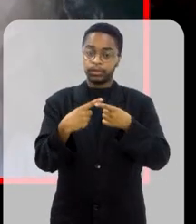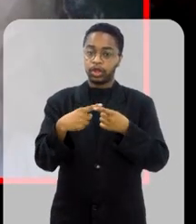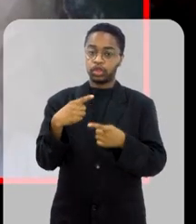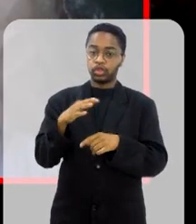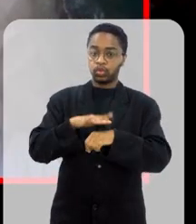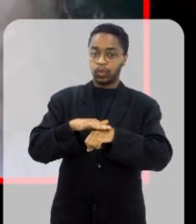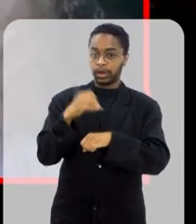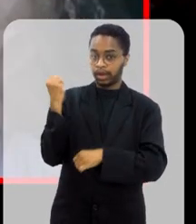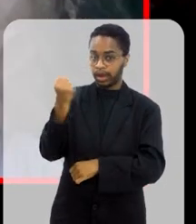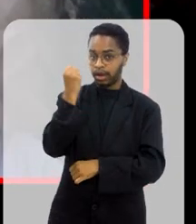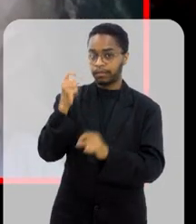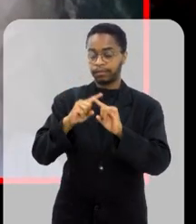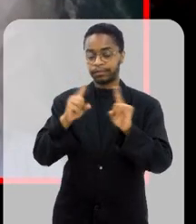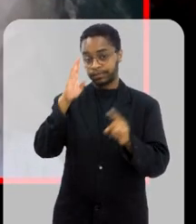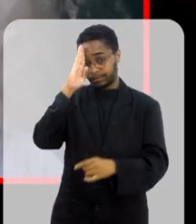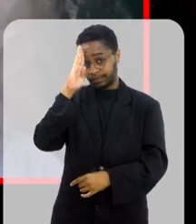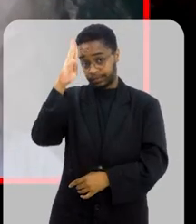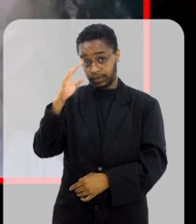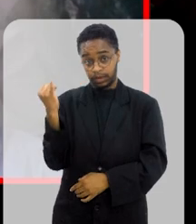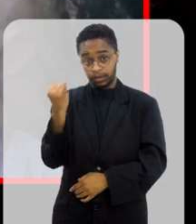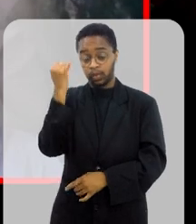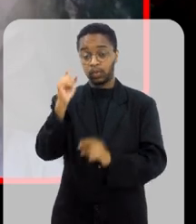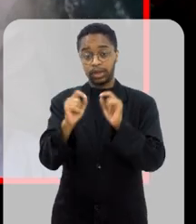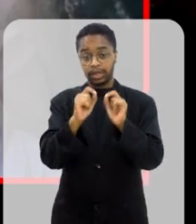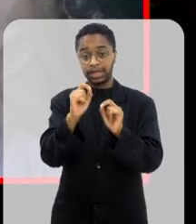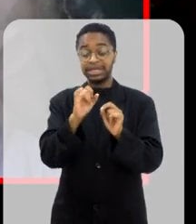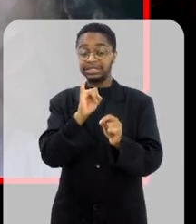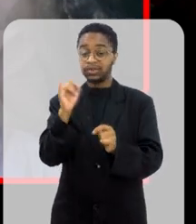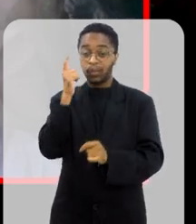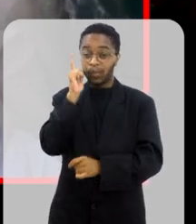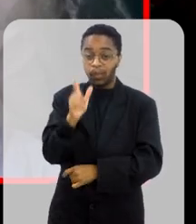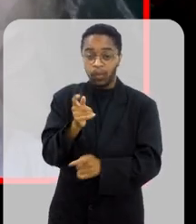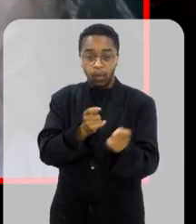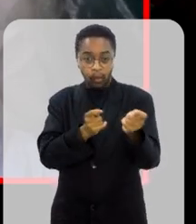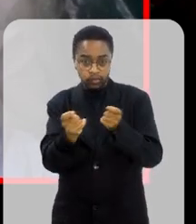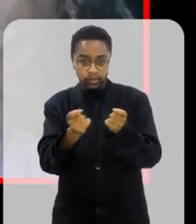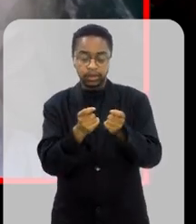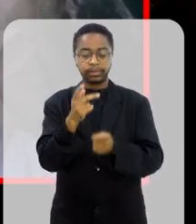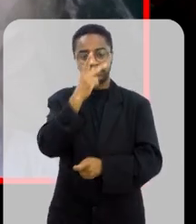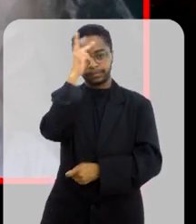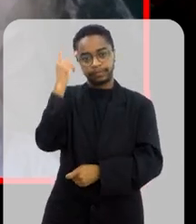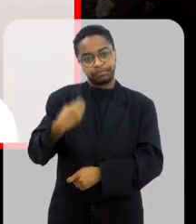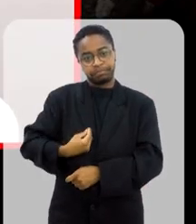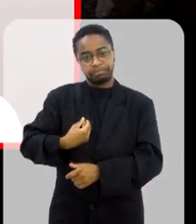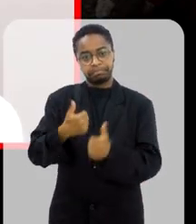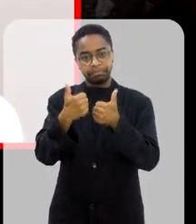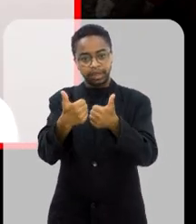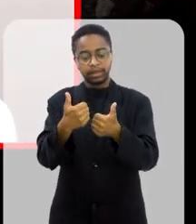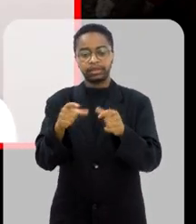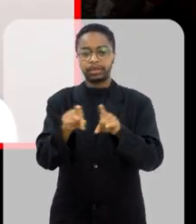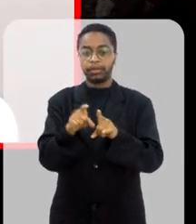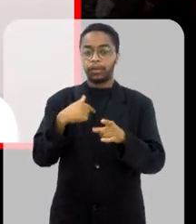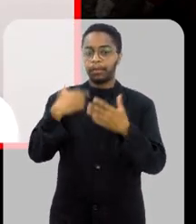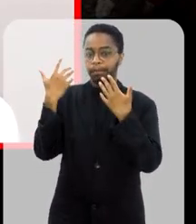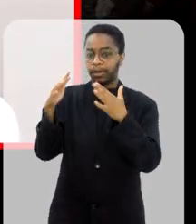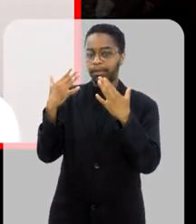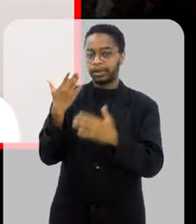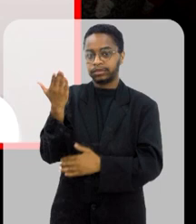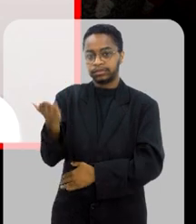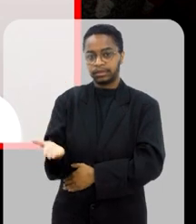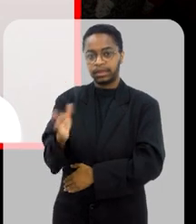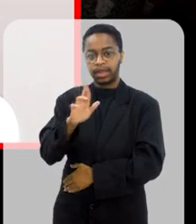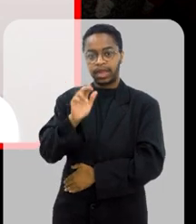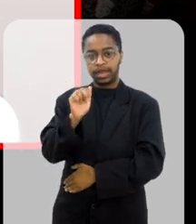grave e que, mas mais importante, controlada, a pessoa tem uma boa qualidade de vida. Eu quero dar os parabéns, inclusive, para